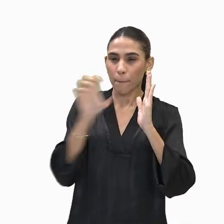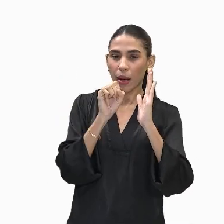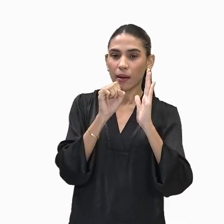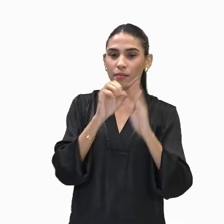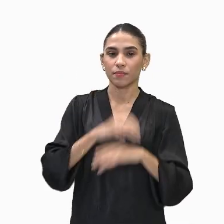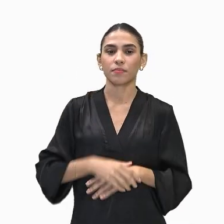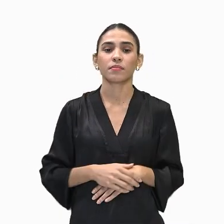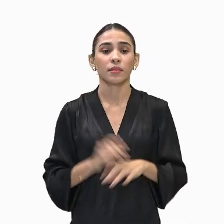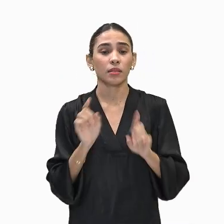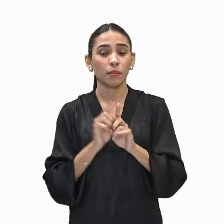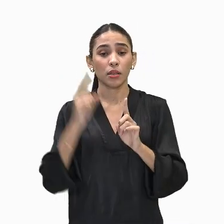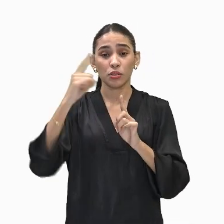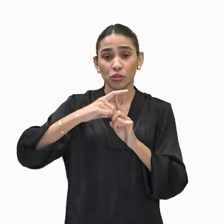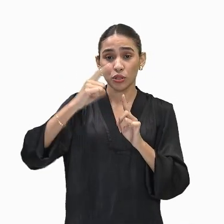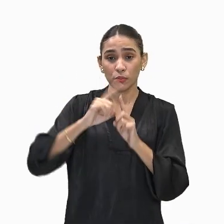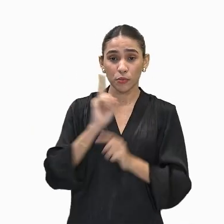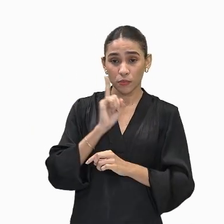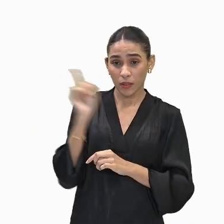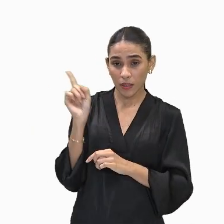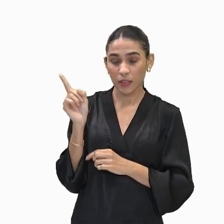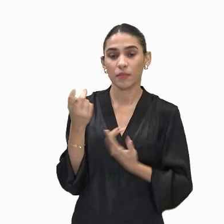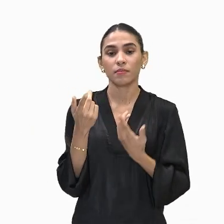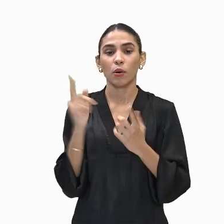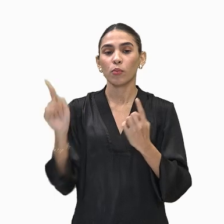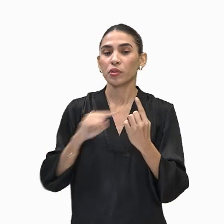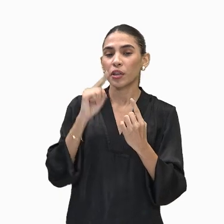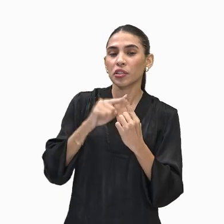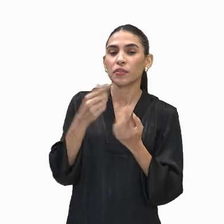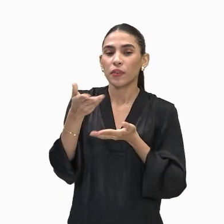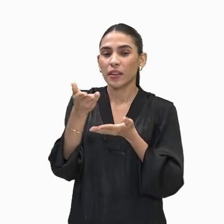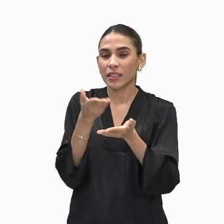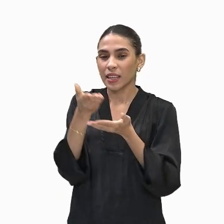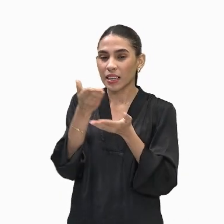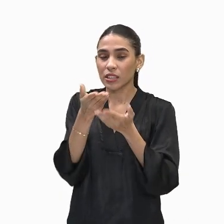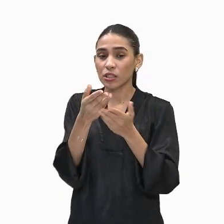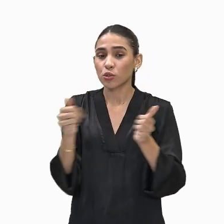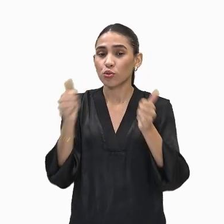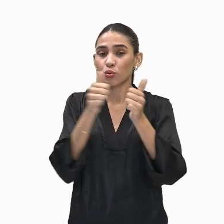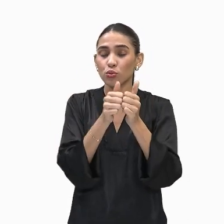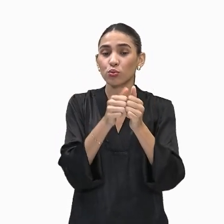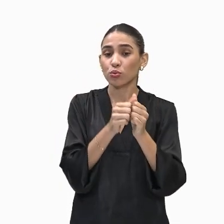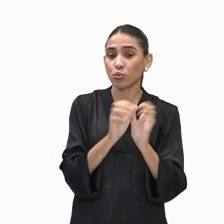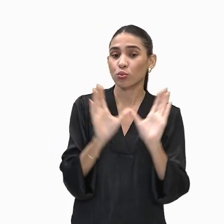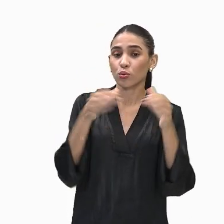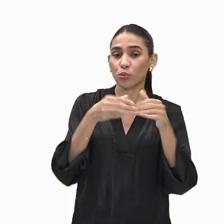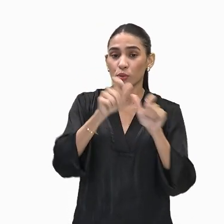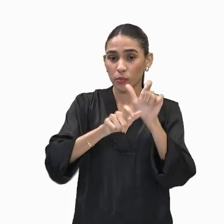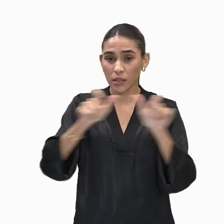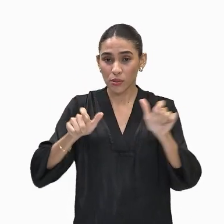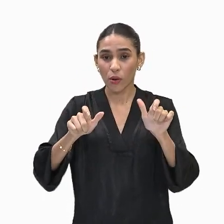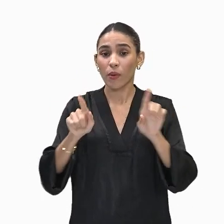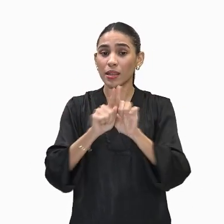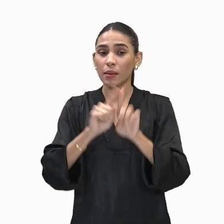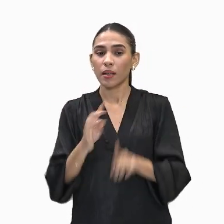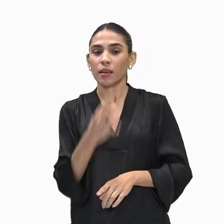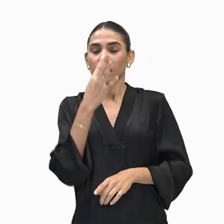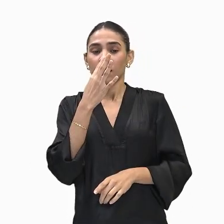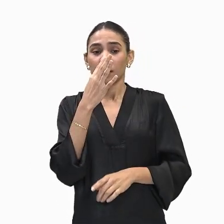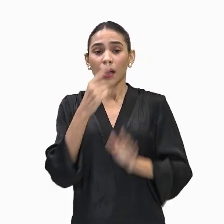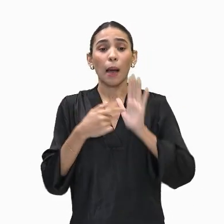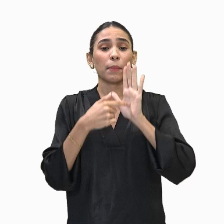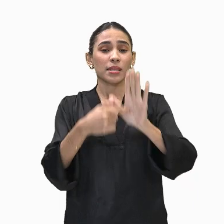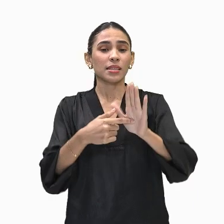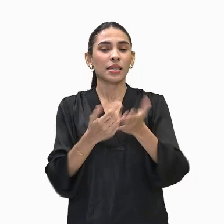manifestação artística, ele procura interagir com o público e surpreendê-lo. Ela apresenta uma provocação para que as